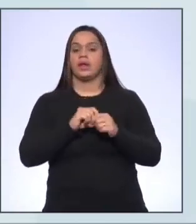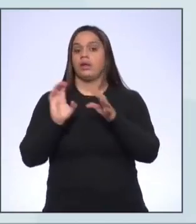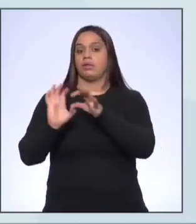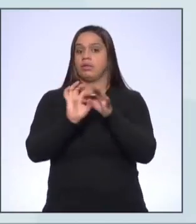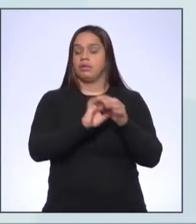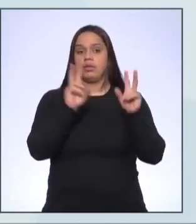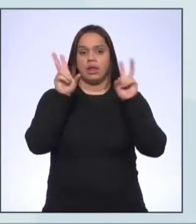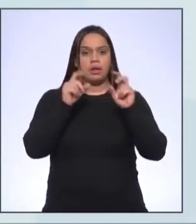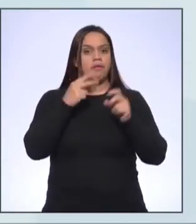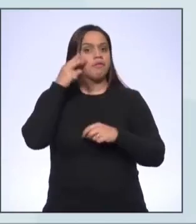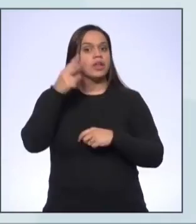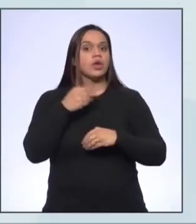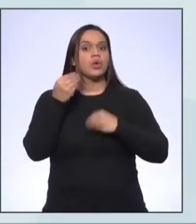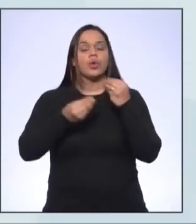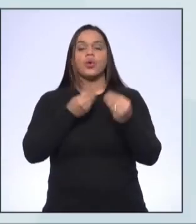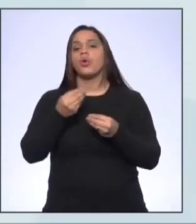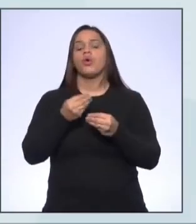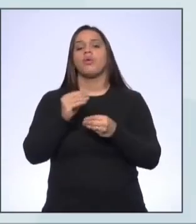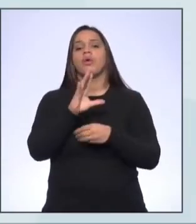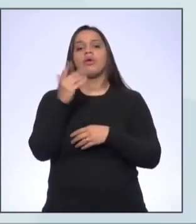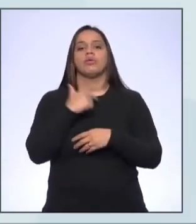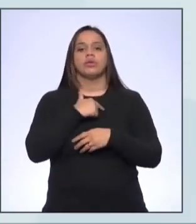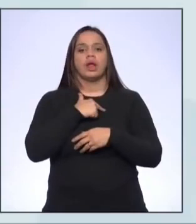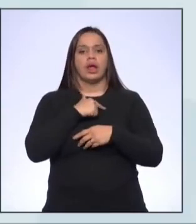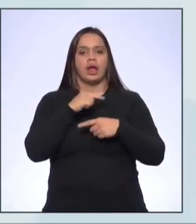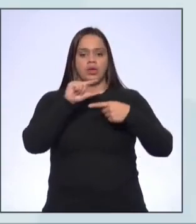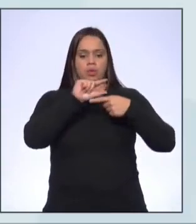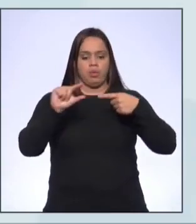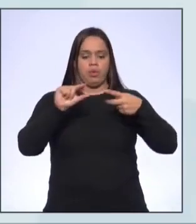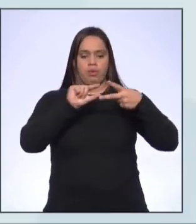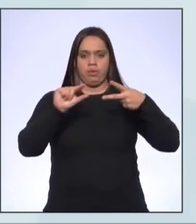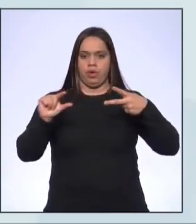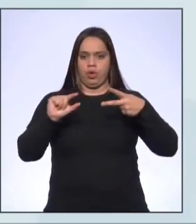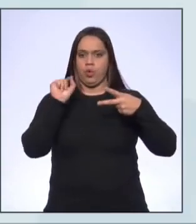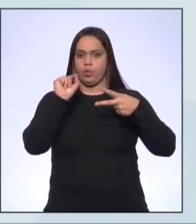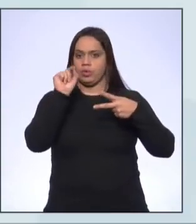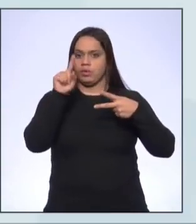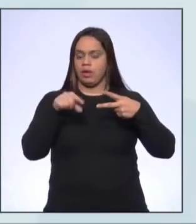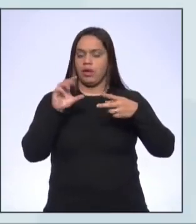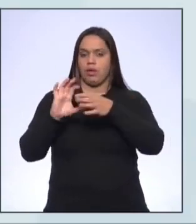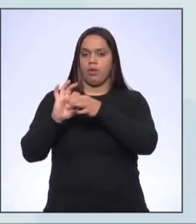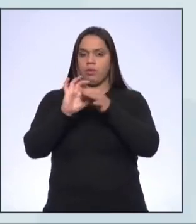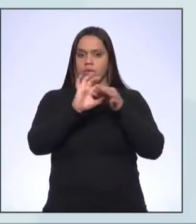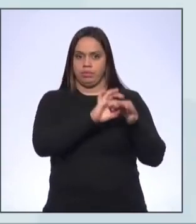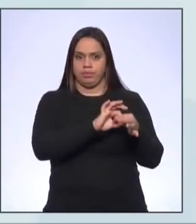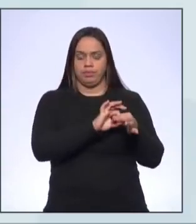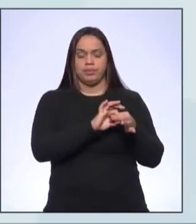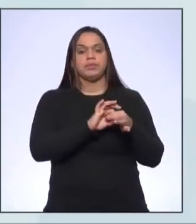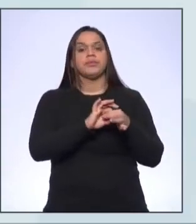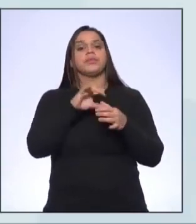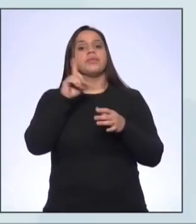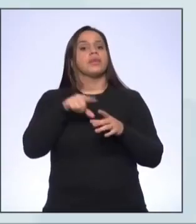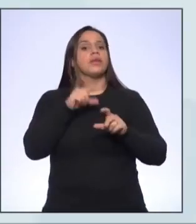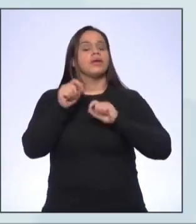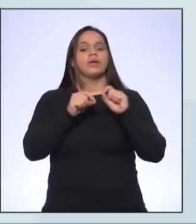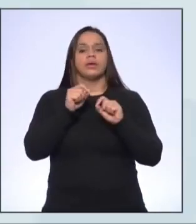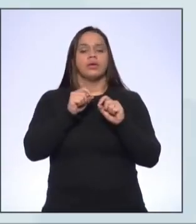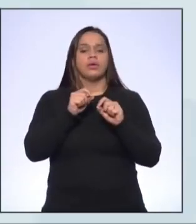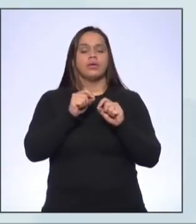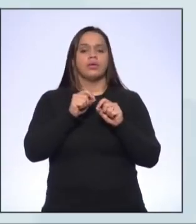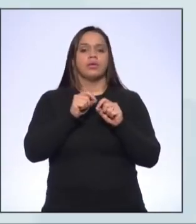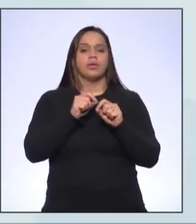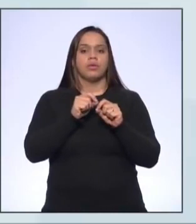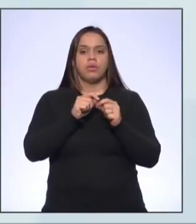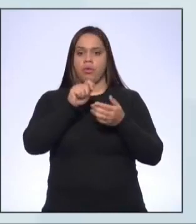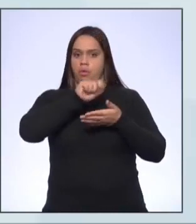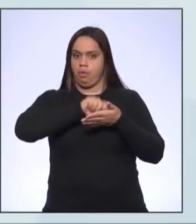Observe como acontece nos 2 primeiros parágrafos. O que é a contextualização? A contextualização é o